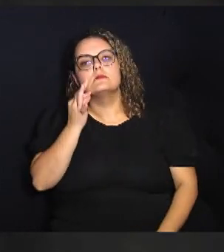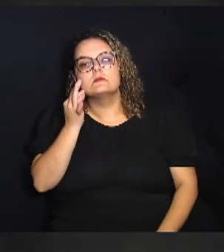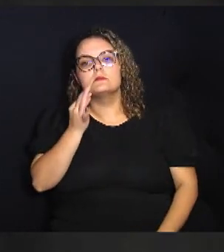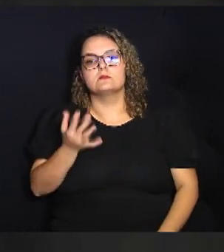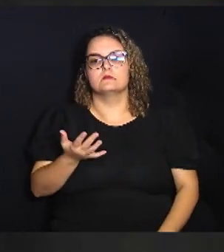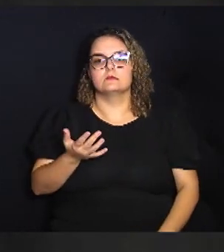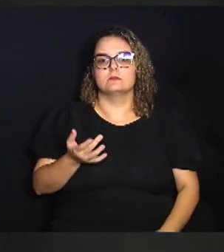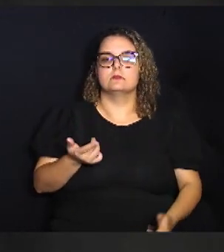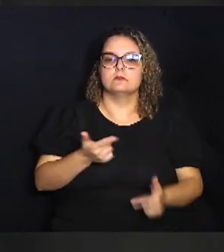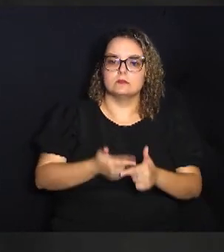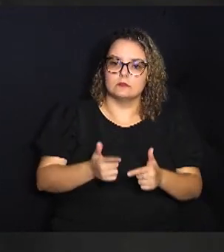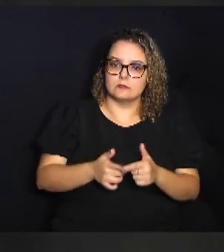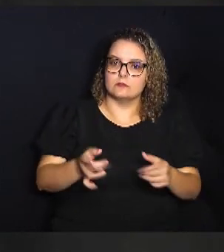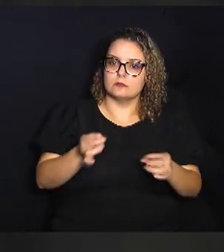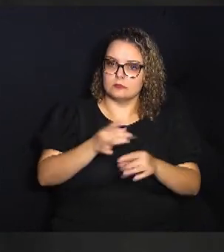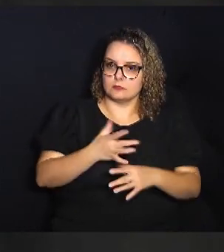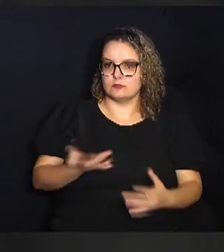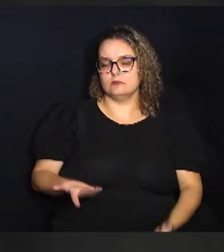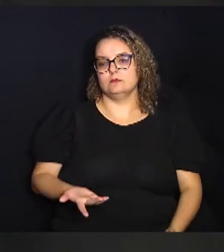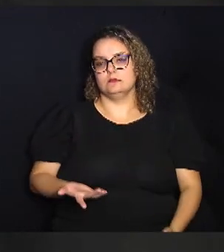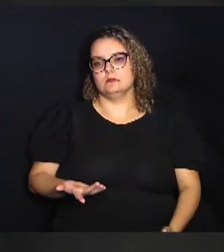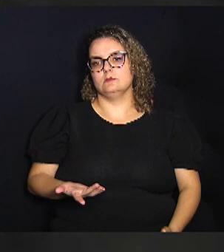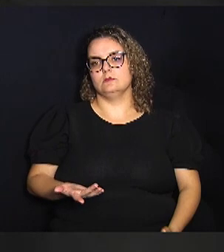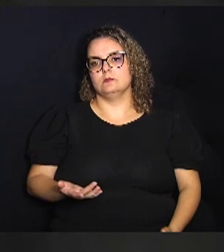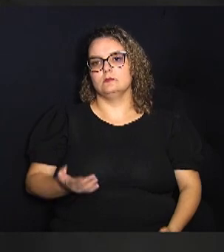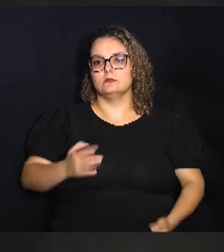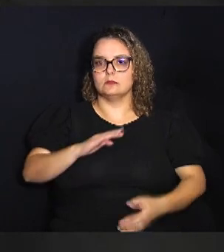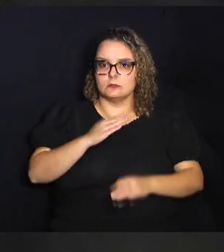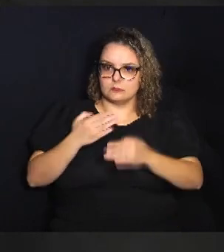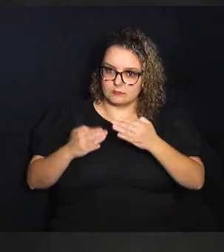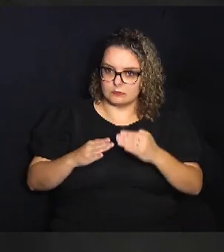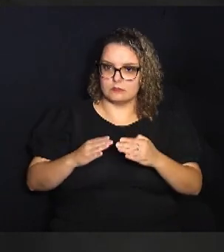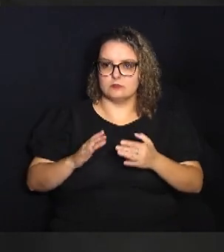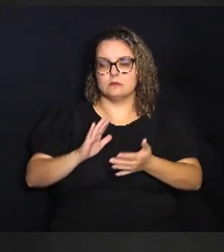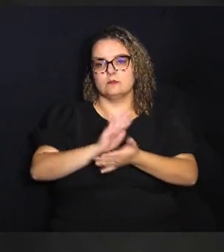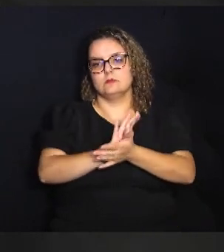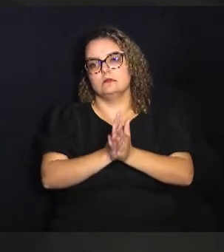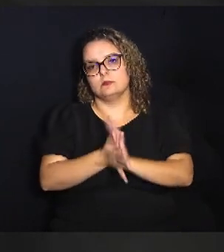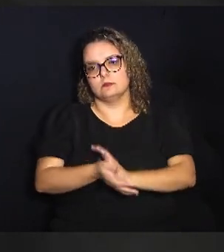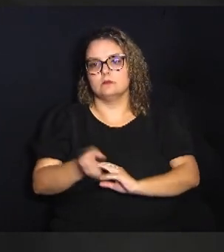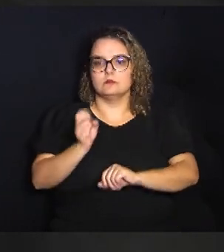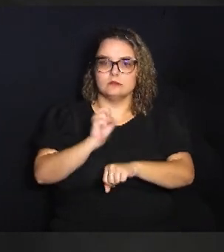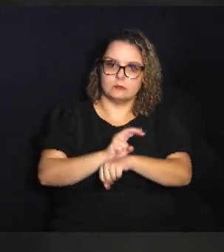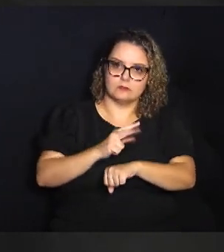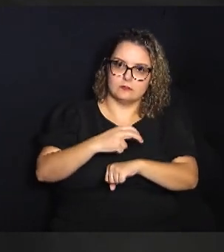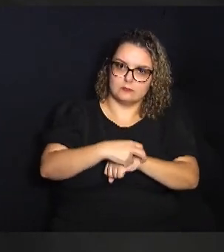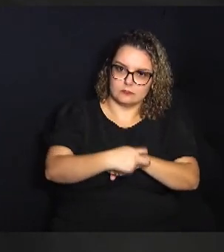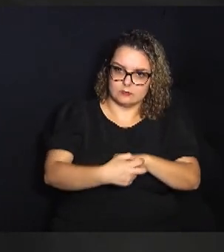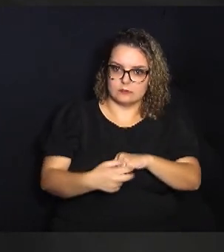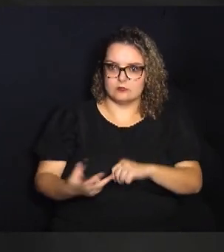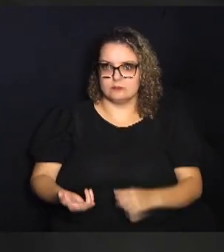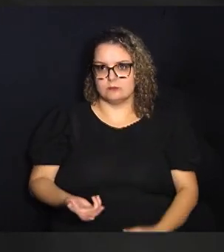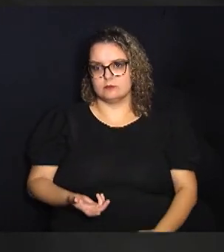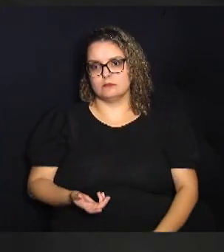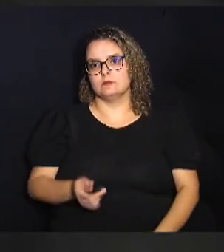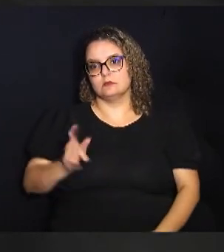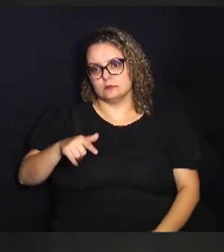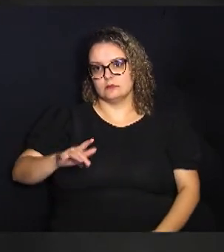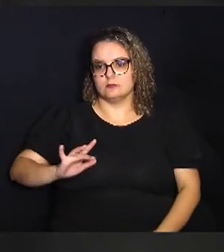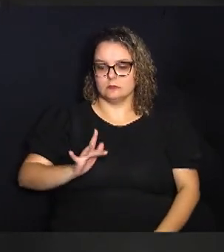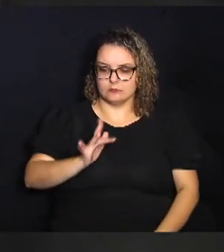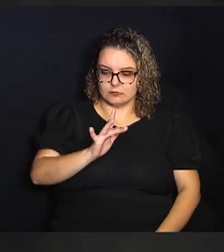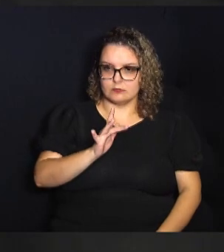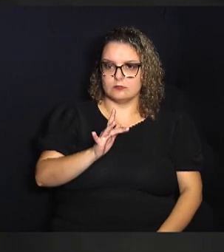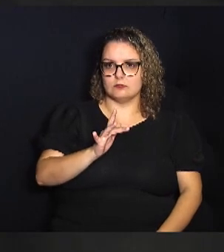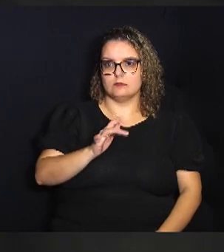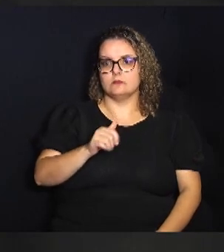do problema, de maneira que essa bactéria ela mata o vírus da dengue que está no mosquito fêmea, que é o